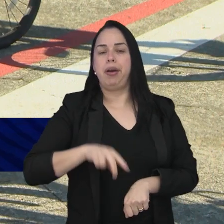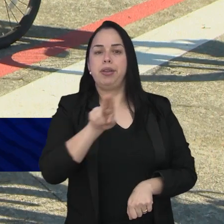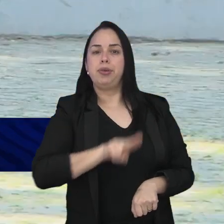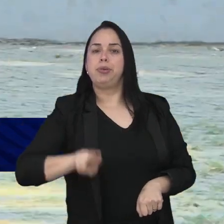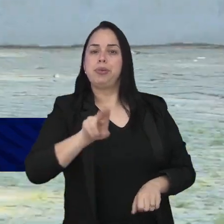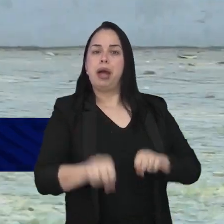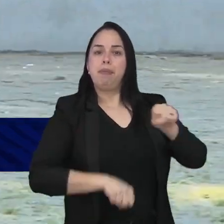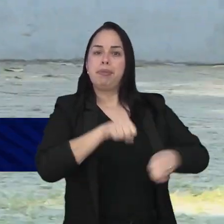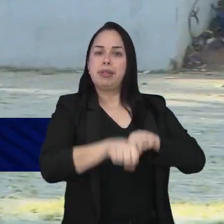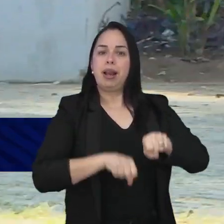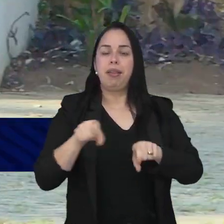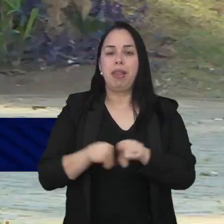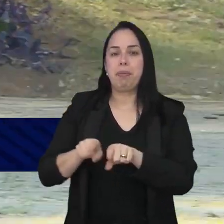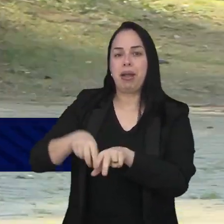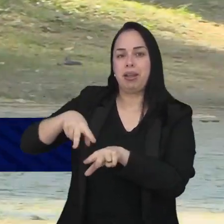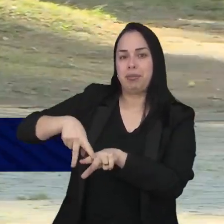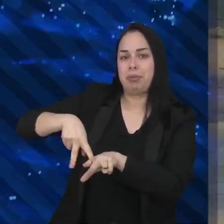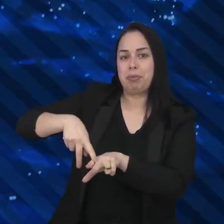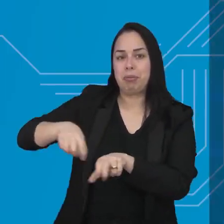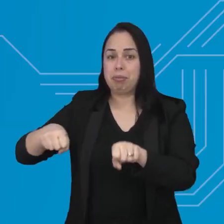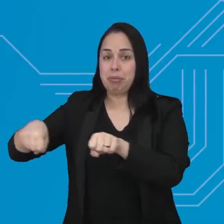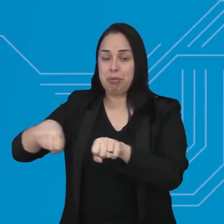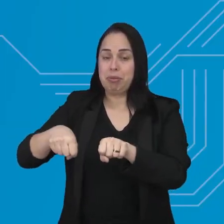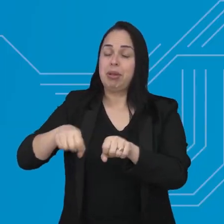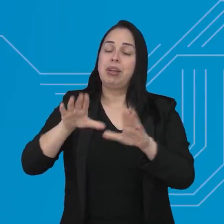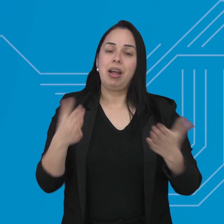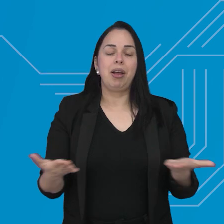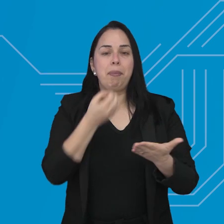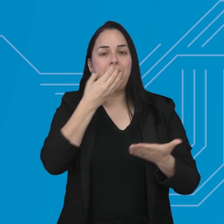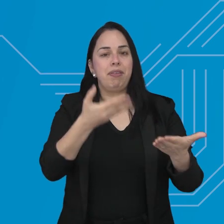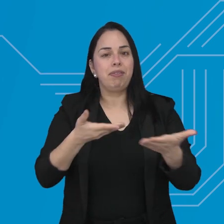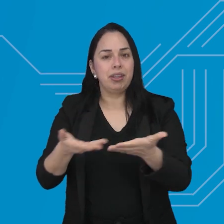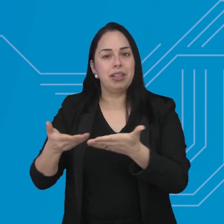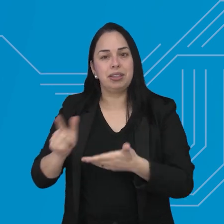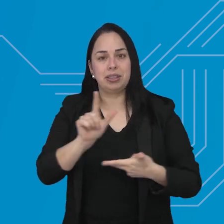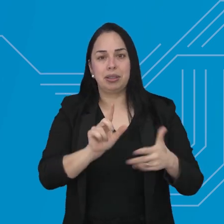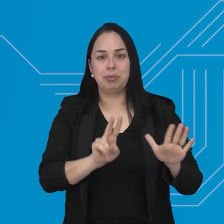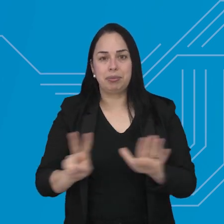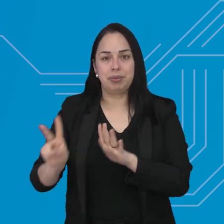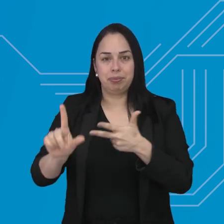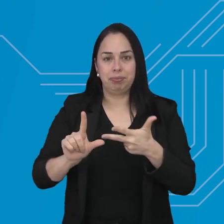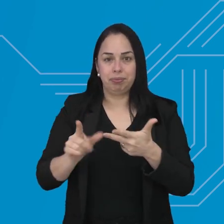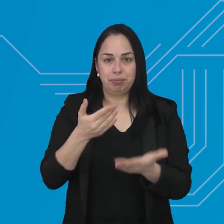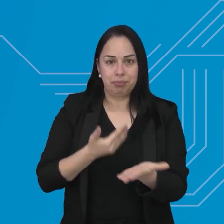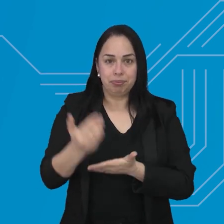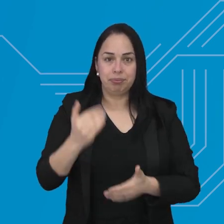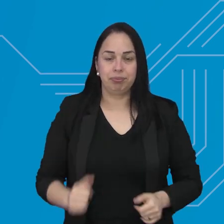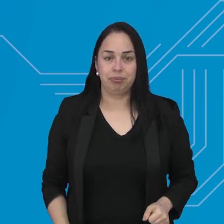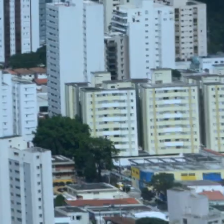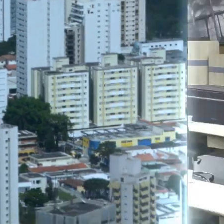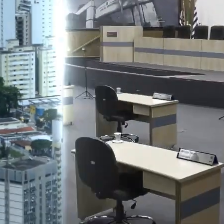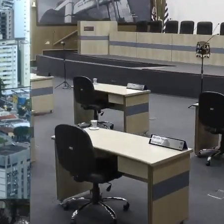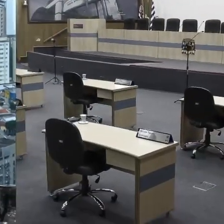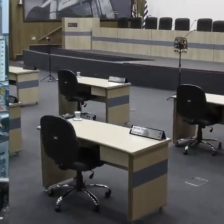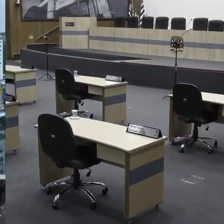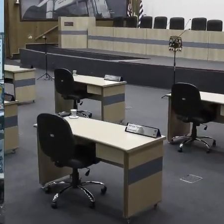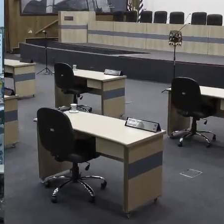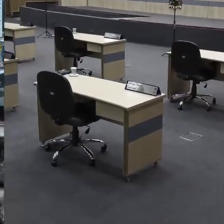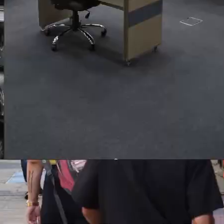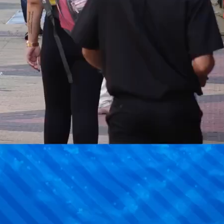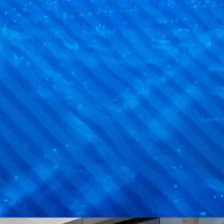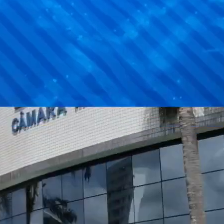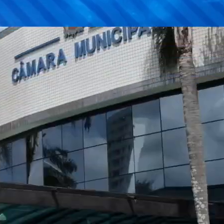as bikes e patinetes compartilhados. Seja muito bem-vindo, está no ar o Semana Legislativa.